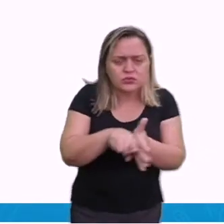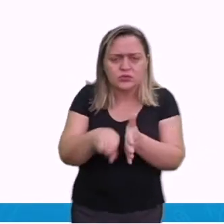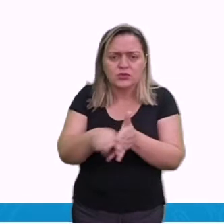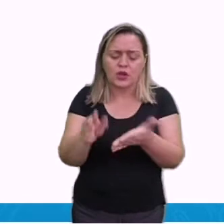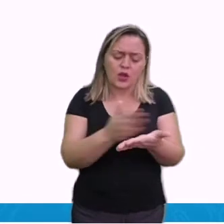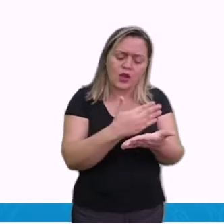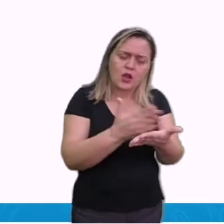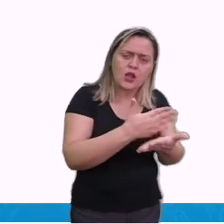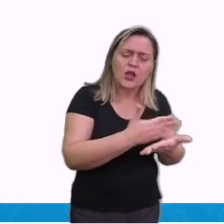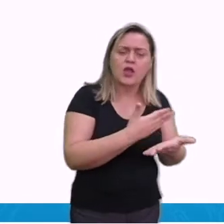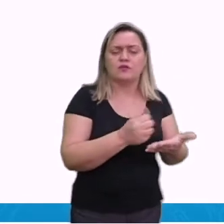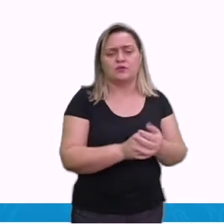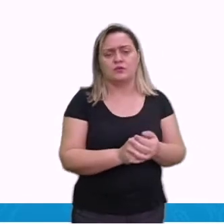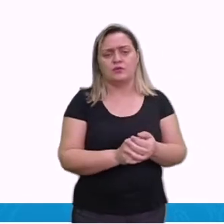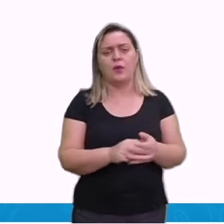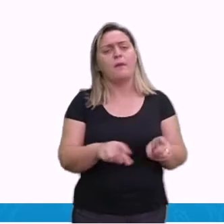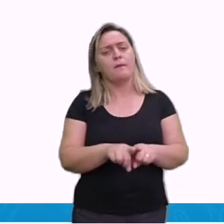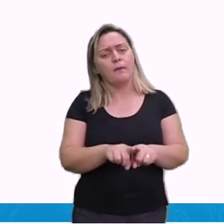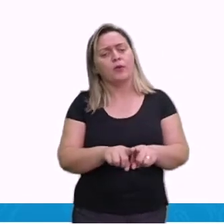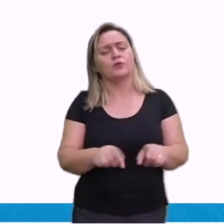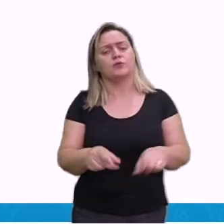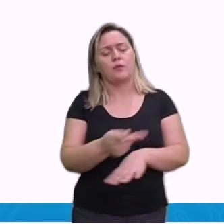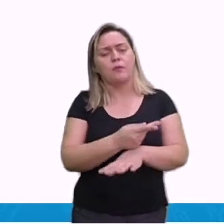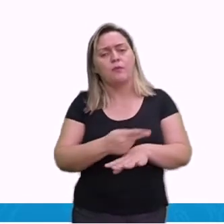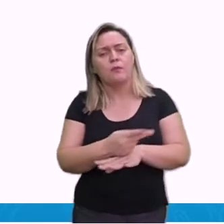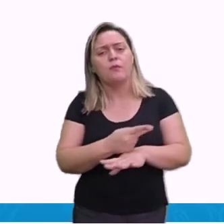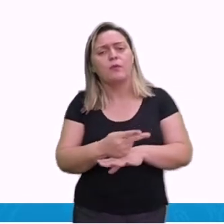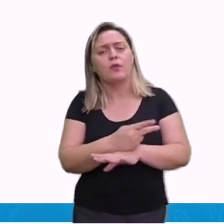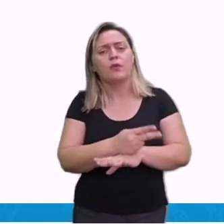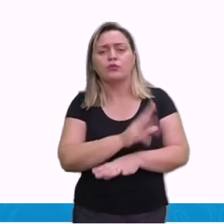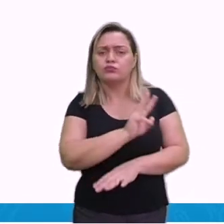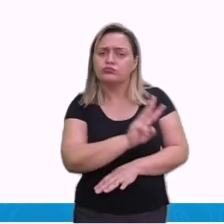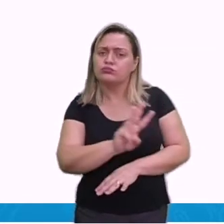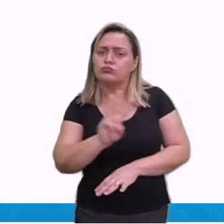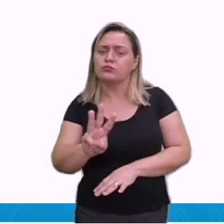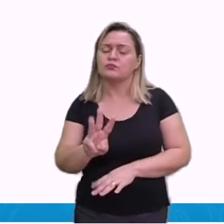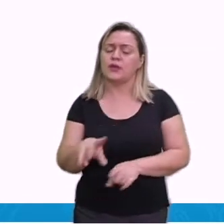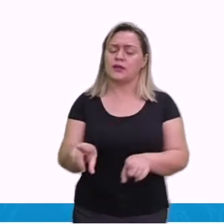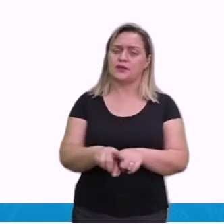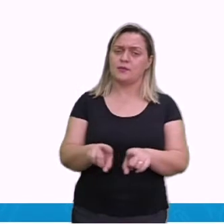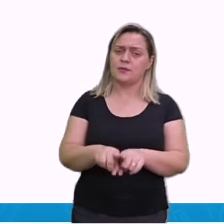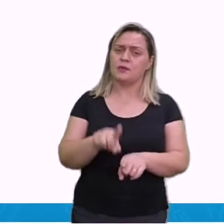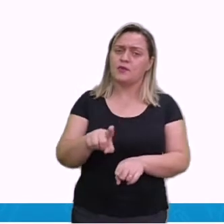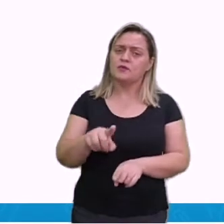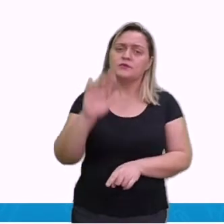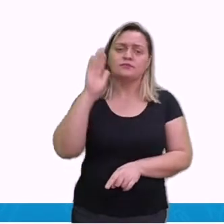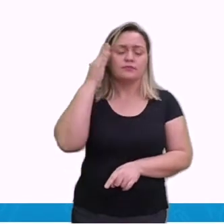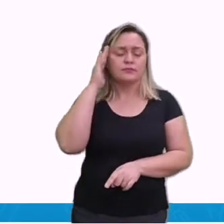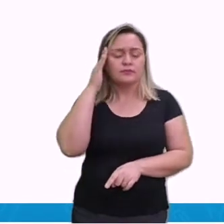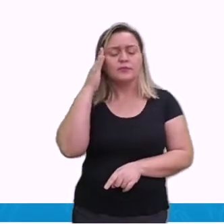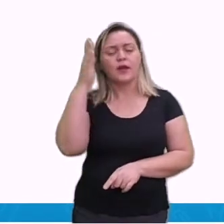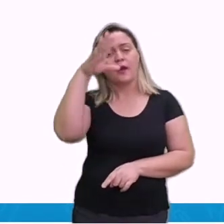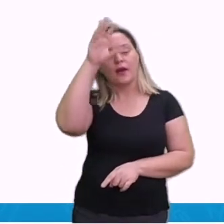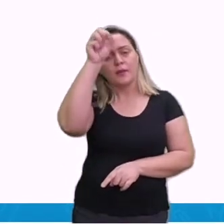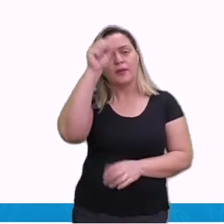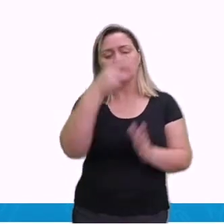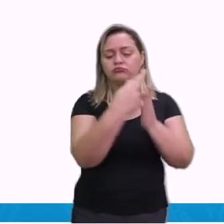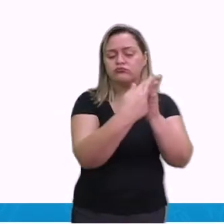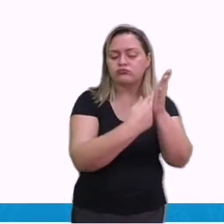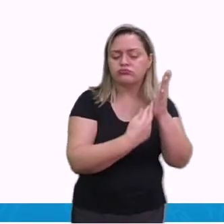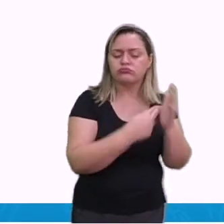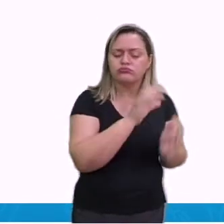sites também de confiança que você pode procurar para você saber essas regras. Então, vamos falar de algumas hoje